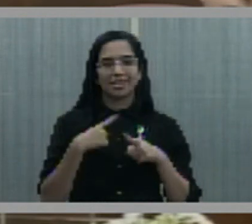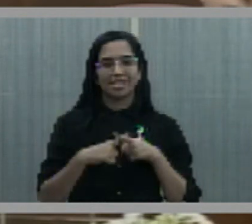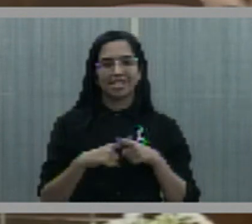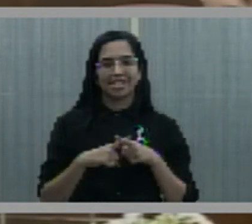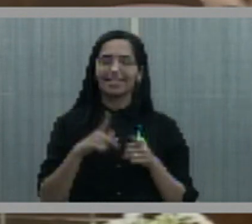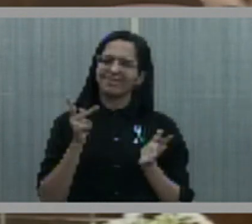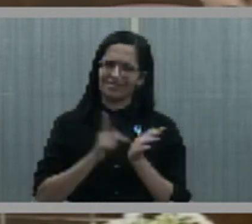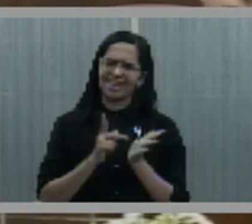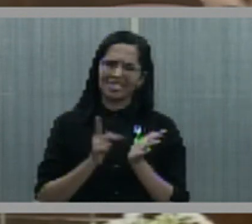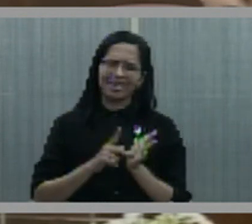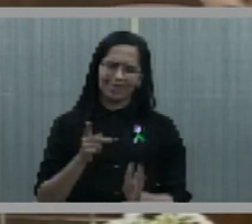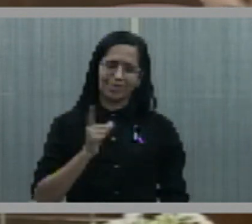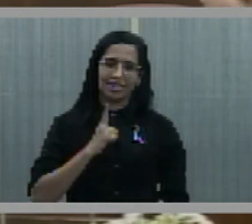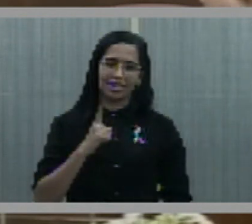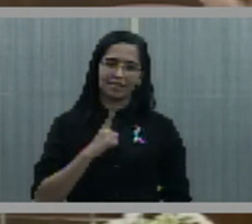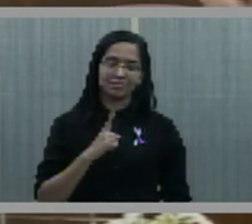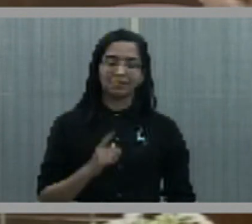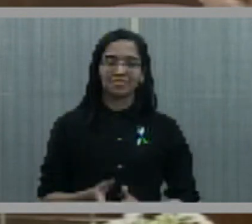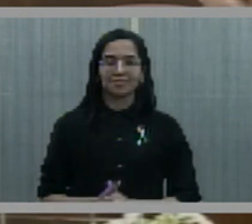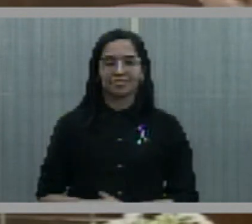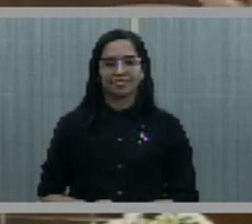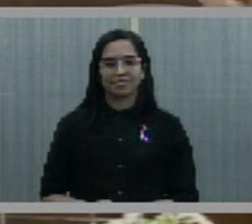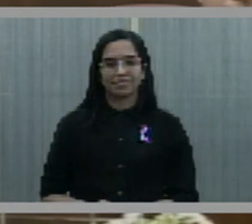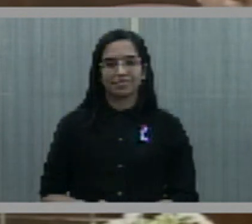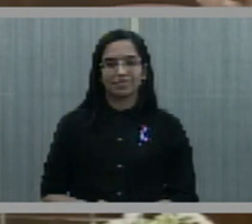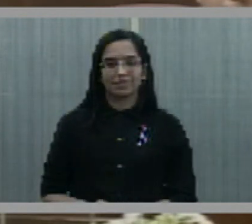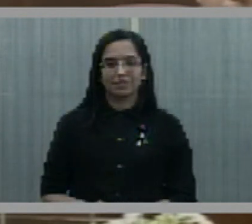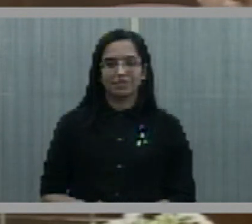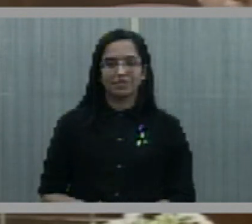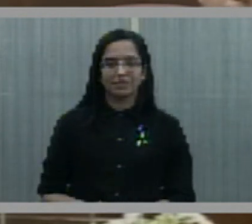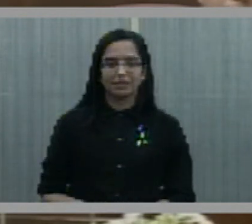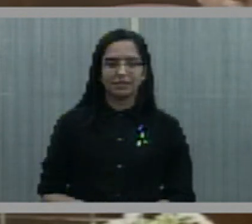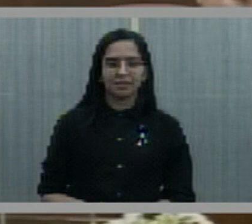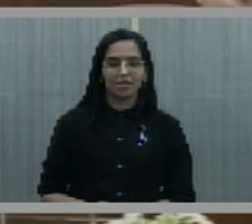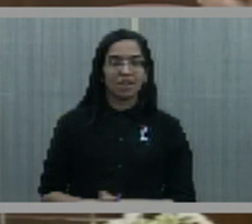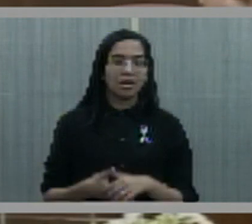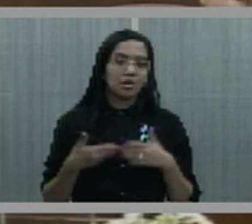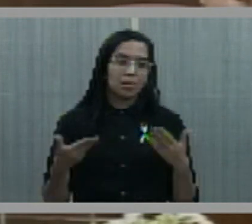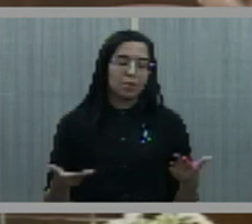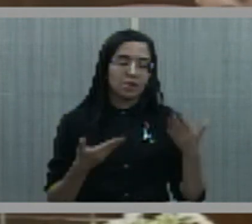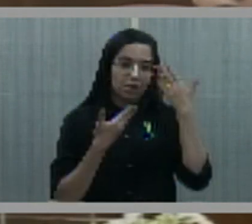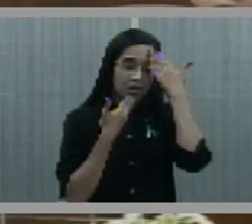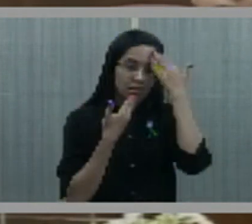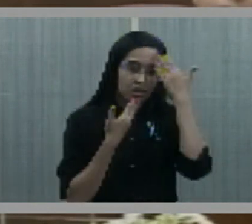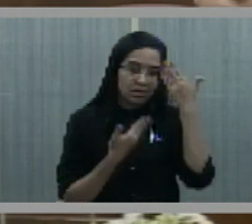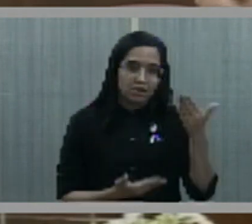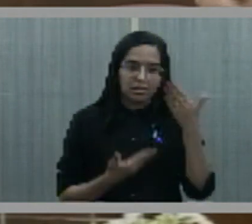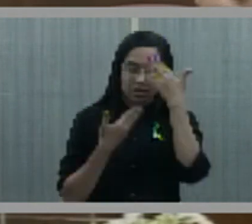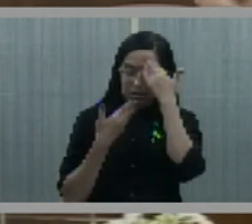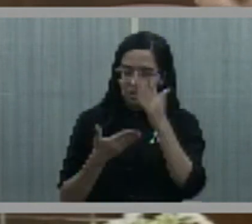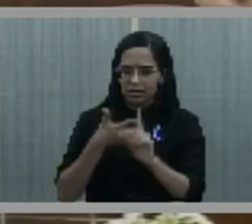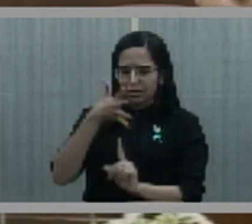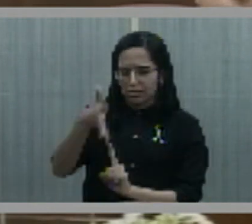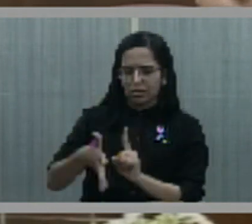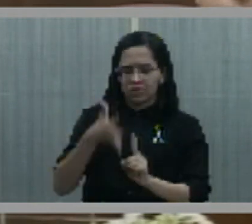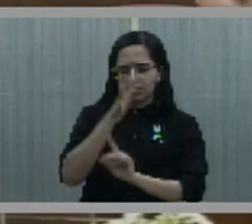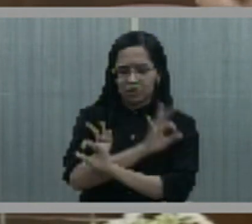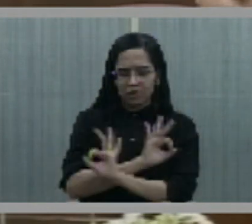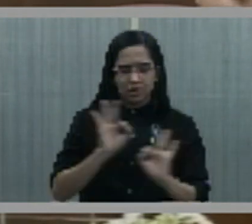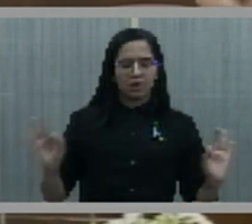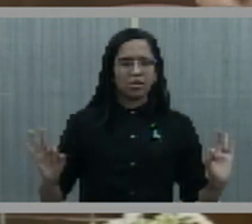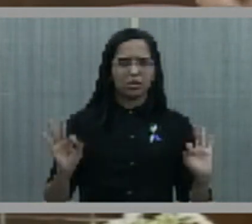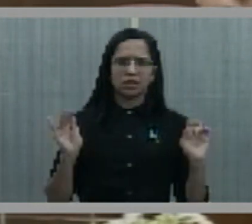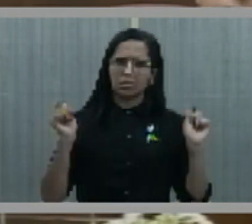muita verdade. No entanto, no momento dos agradecimentos, também provocou muitos belos discursos e, ao final, permitiu